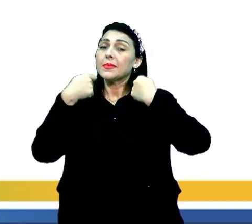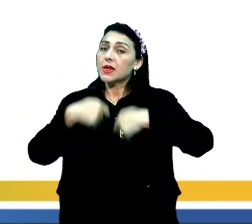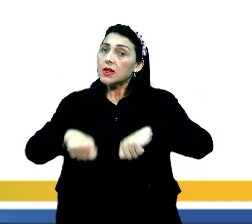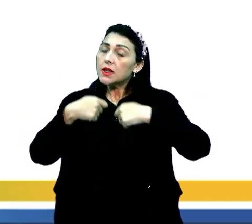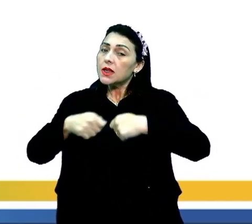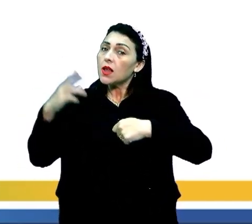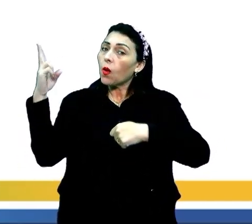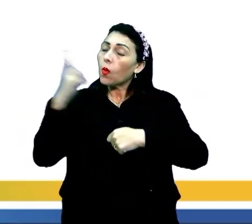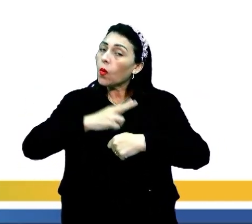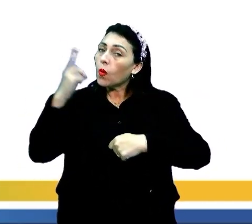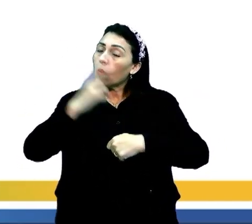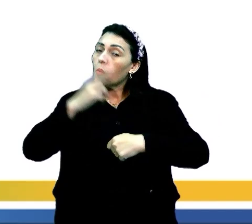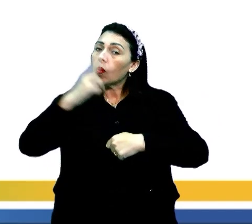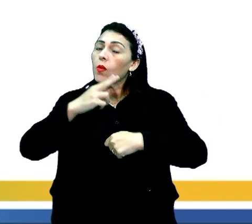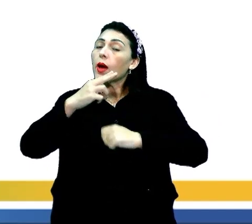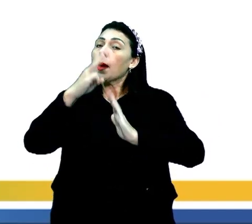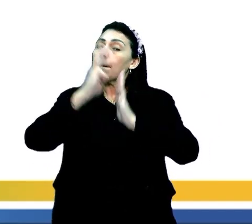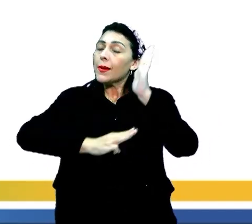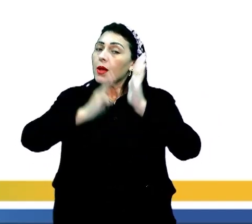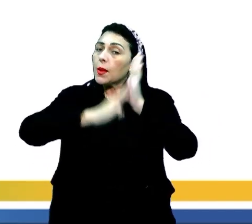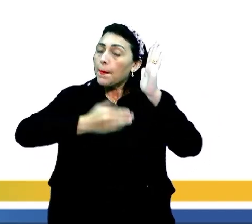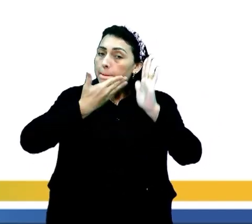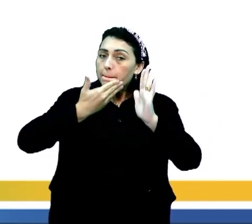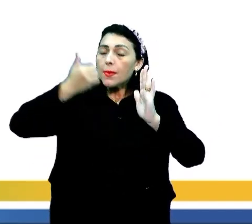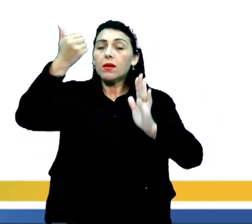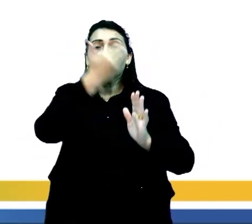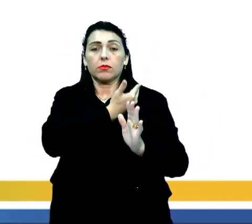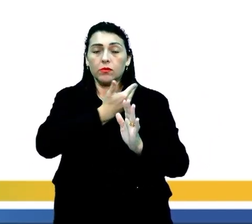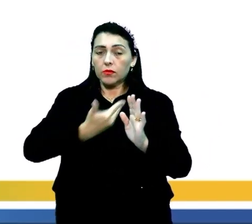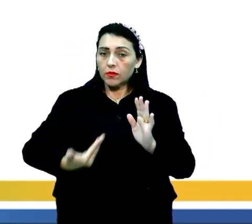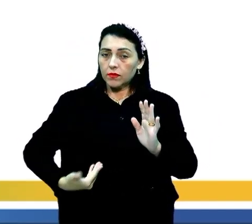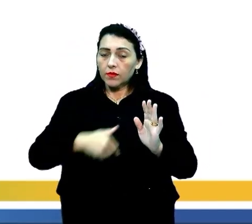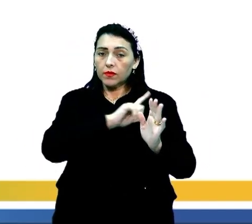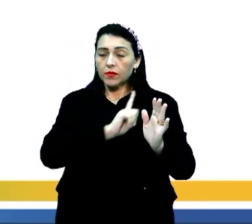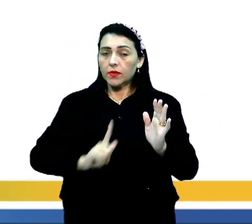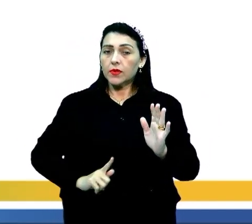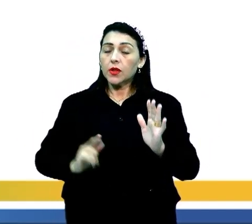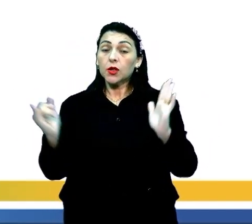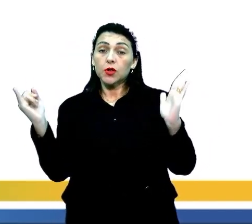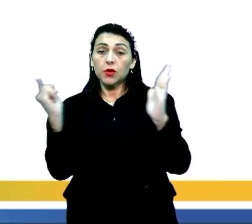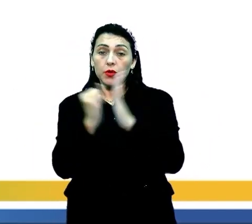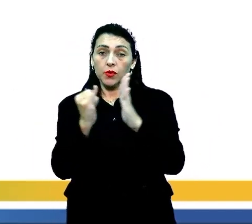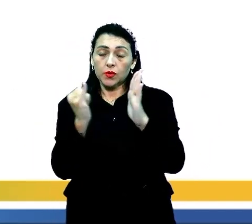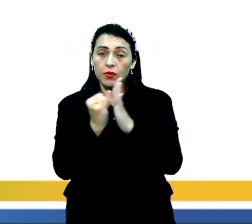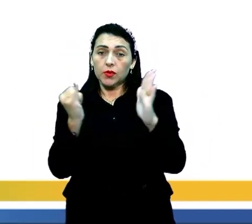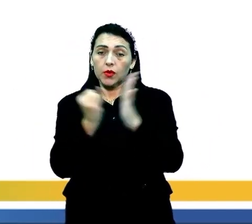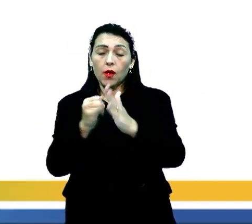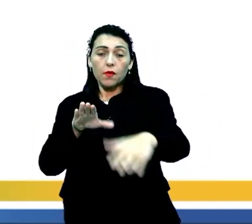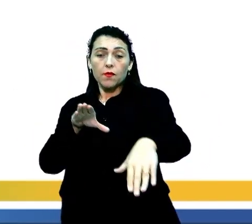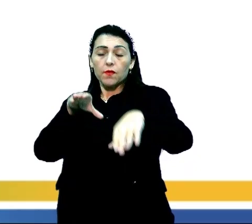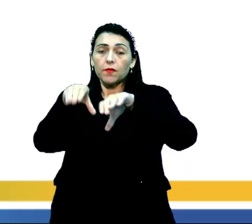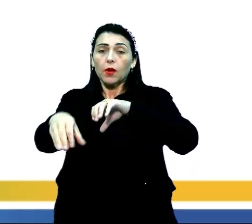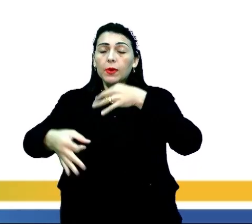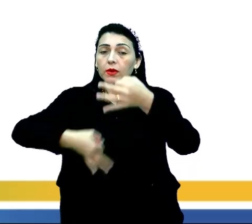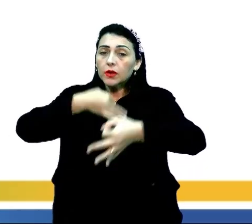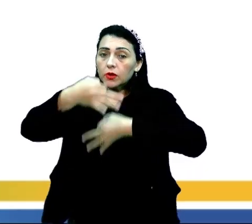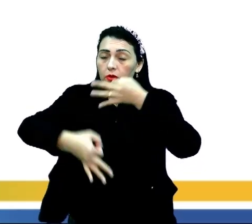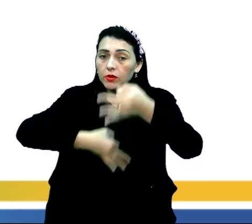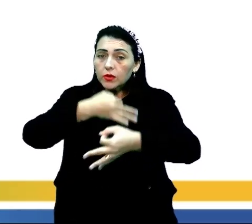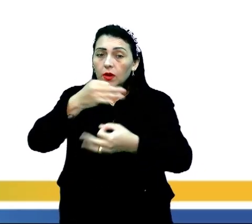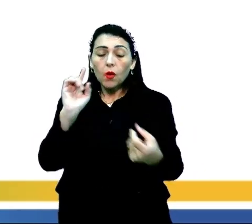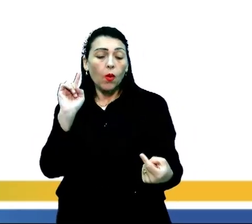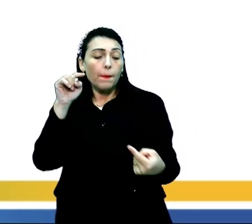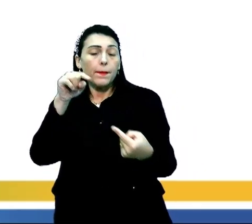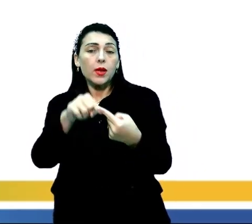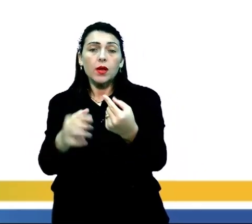medidas mais eficientes por parte do poder público e de instituições formadoras de opinião, a fim